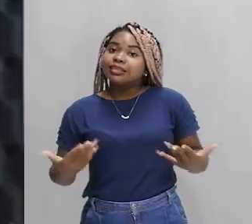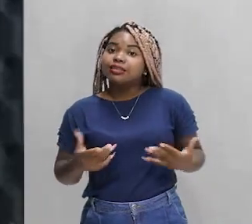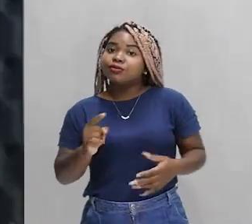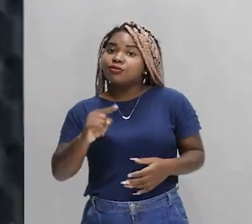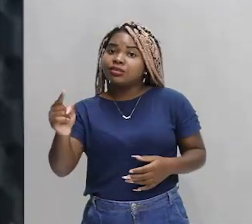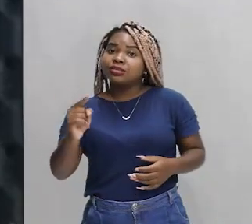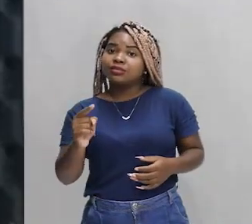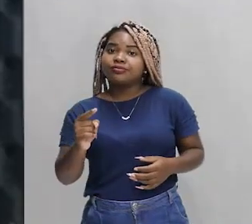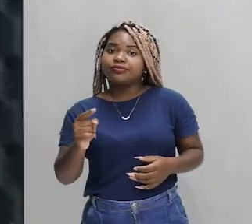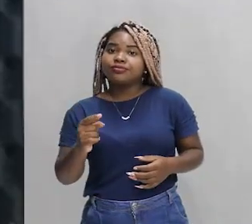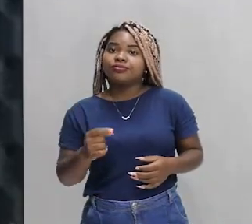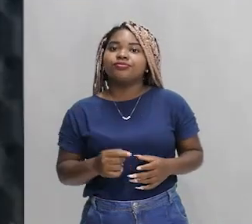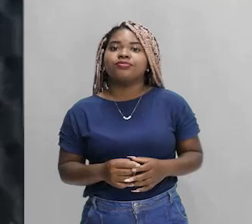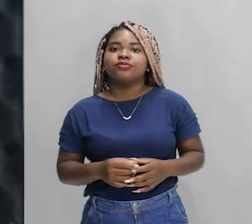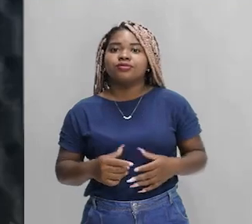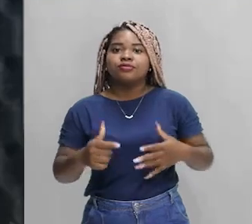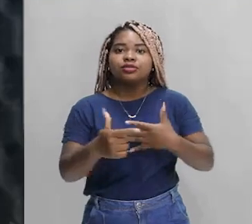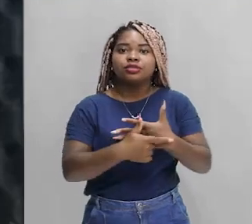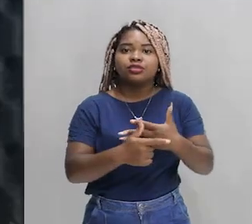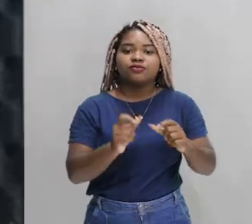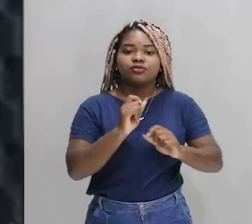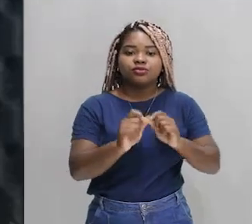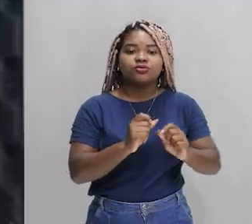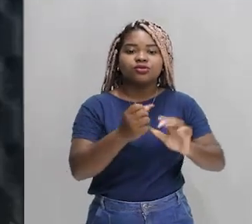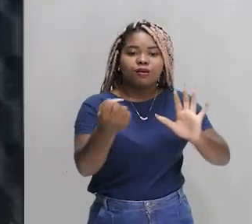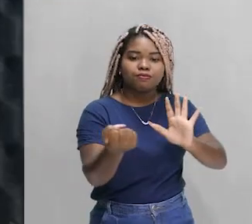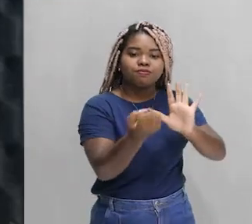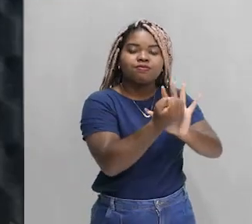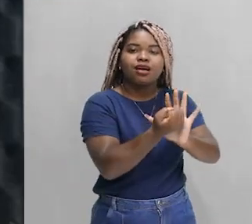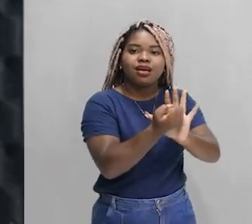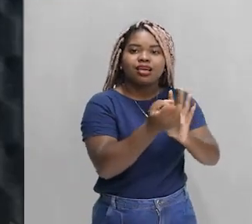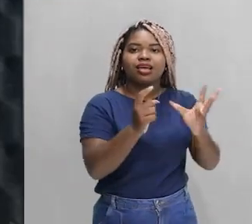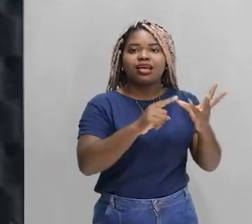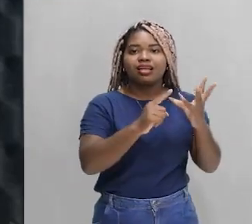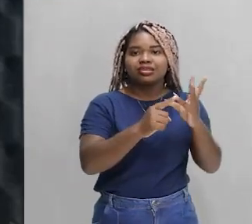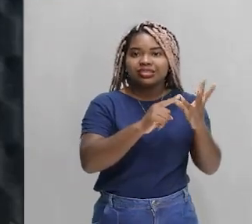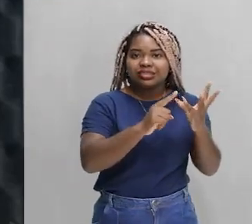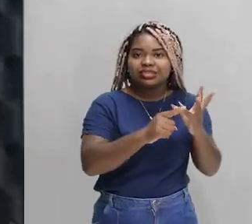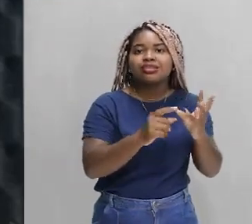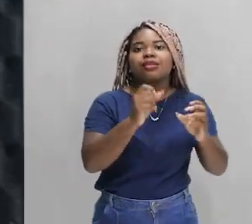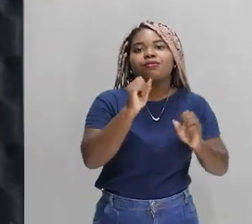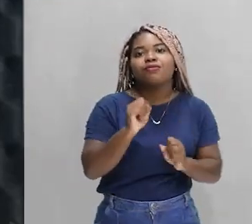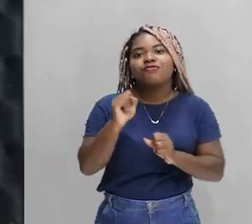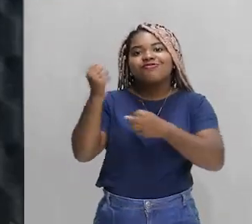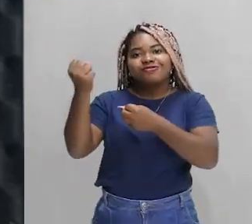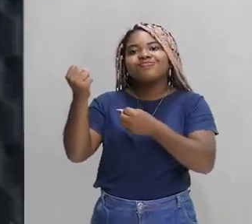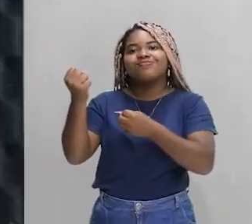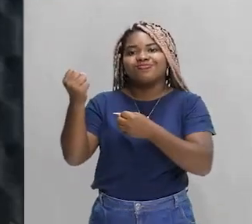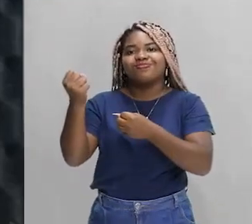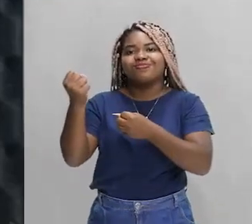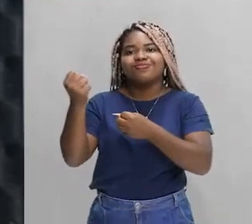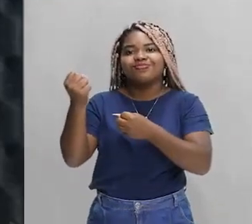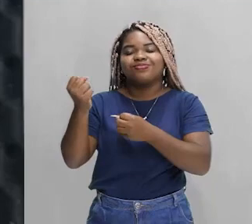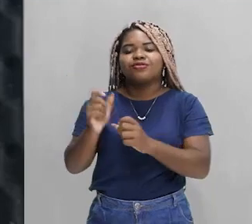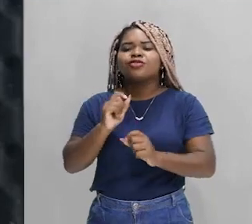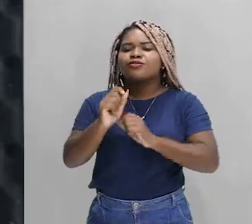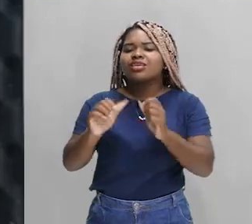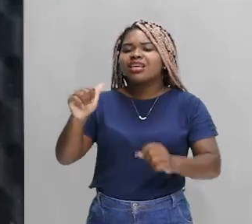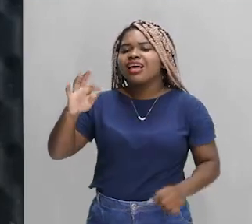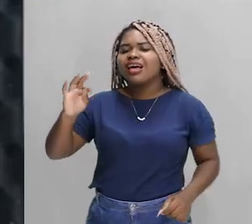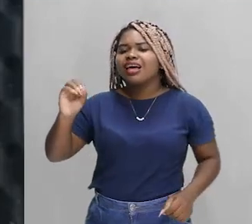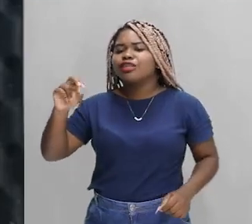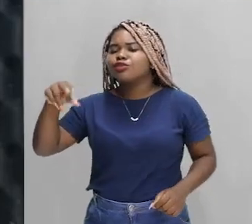ele serve justamente para isso, para marcar a sílaba tônica, aquela sílaba que é mais forte na palavra. O que seria sílaba átona? Aquela